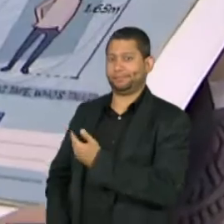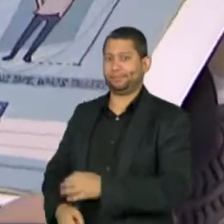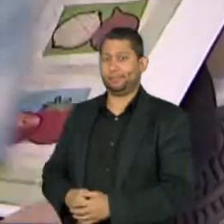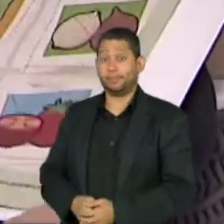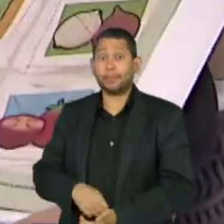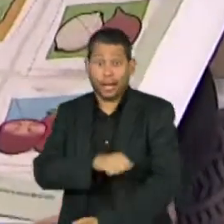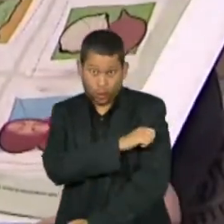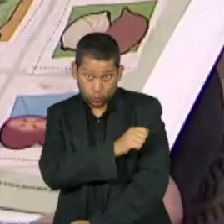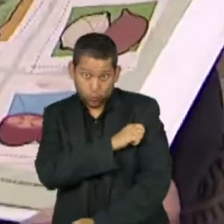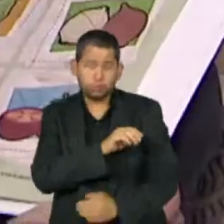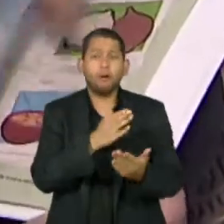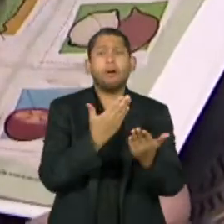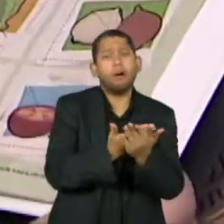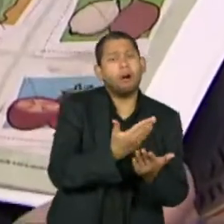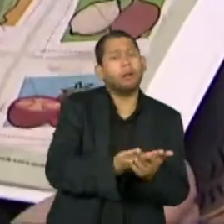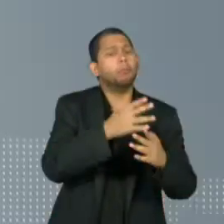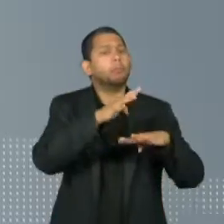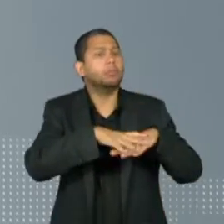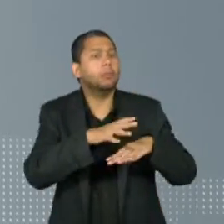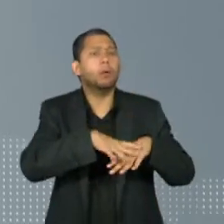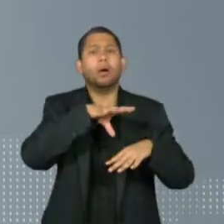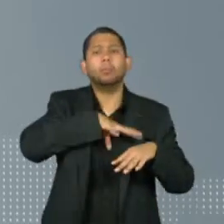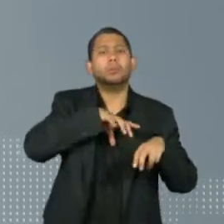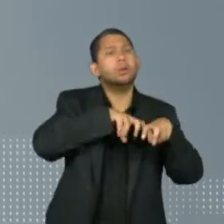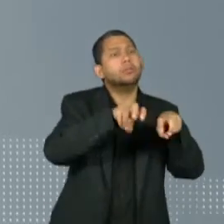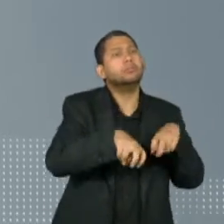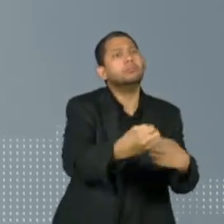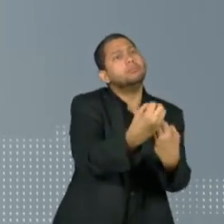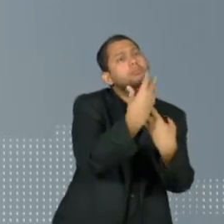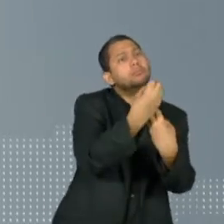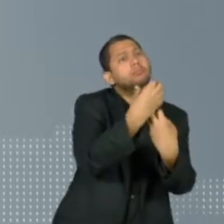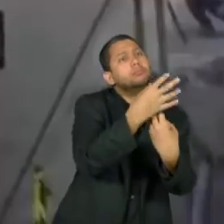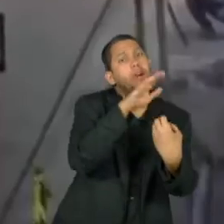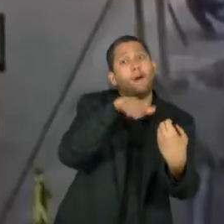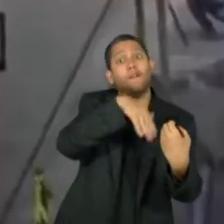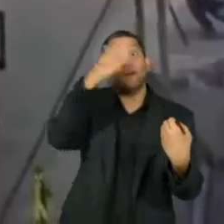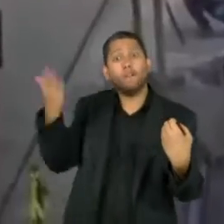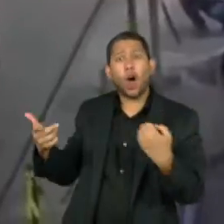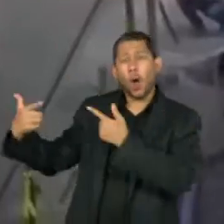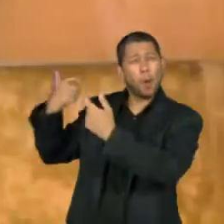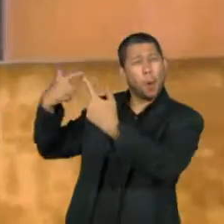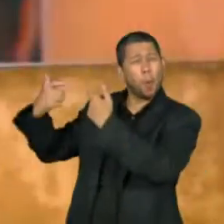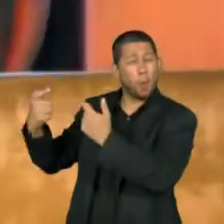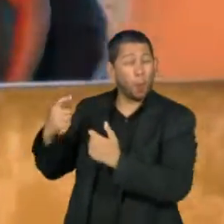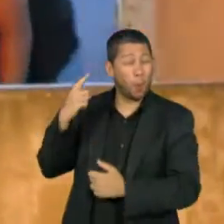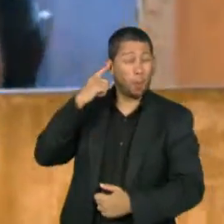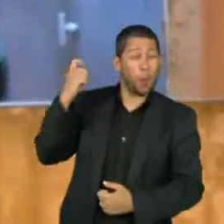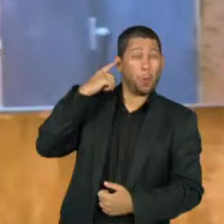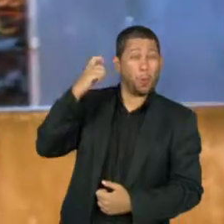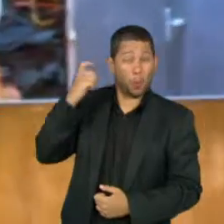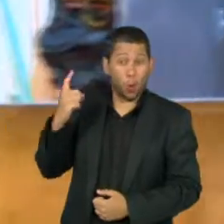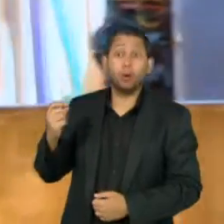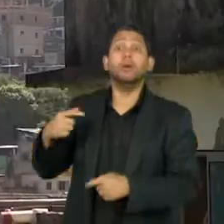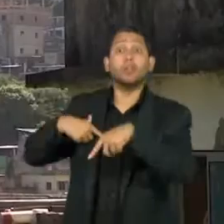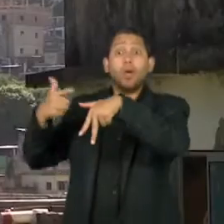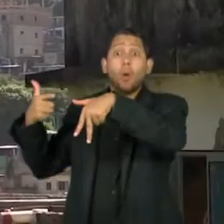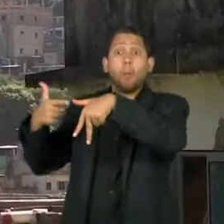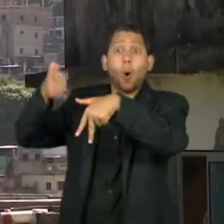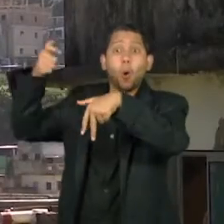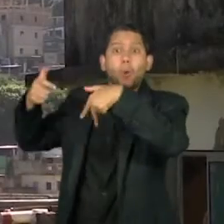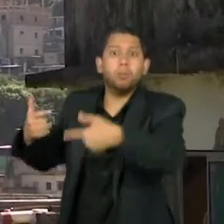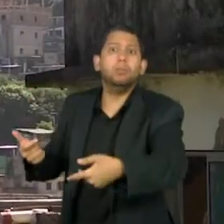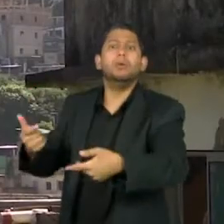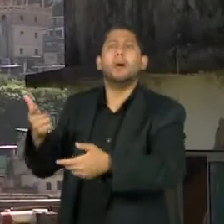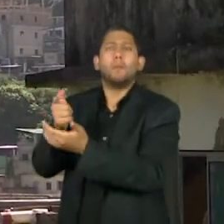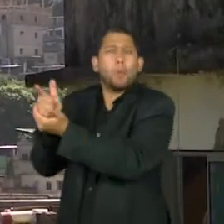entre aulas de matemática e português e tiroteios, operações policiais, assassinatos. No